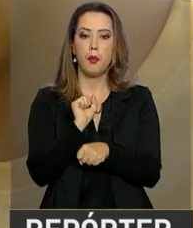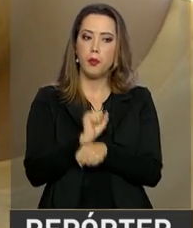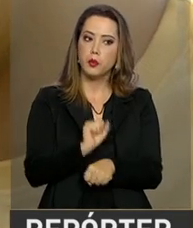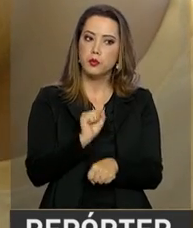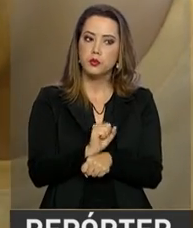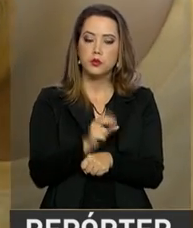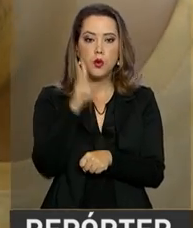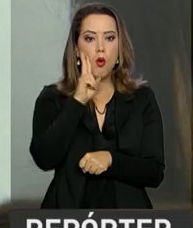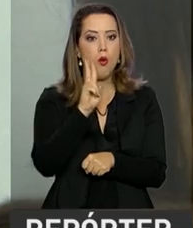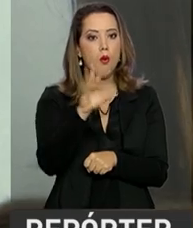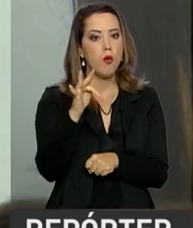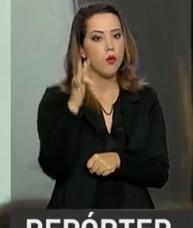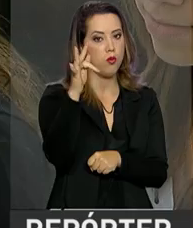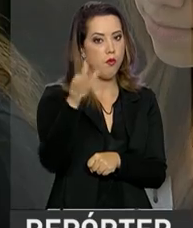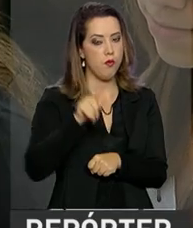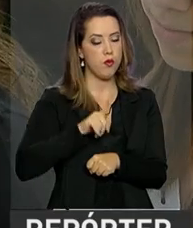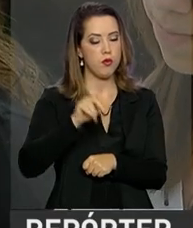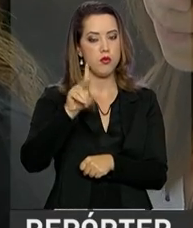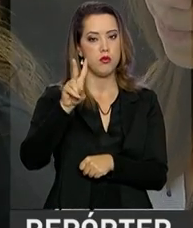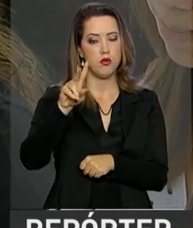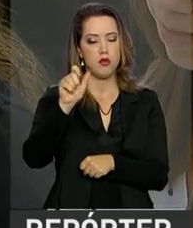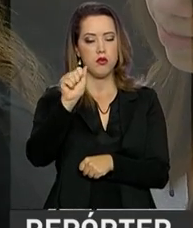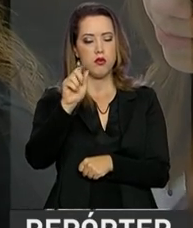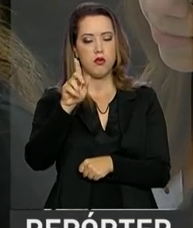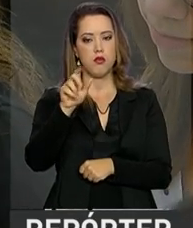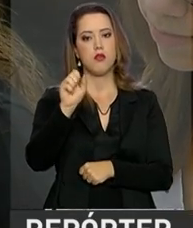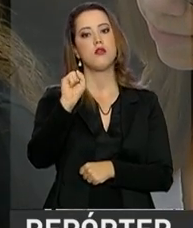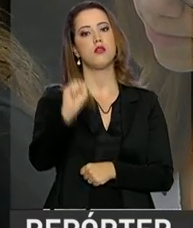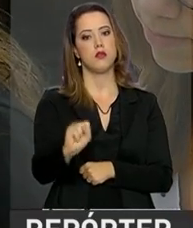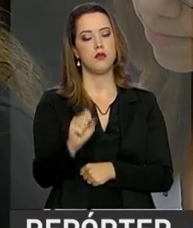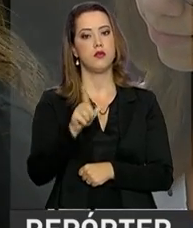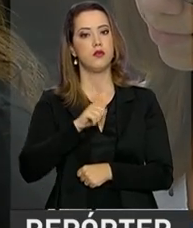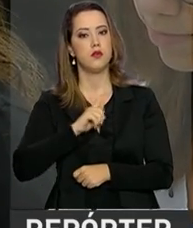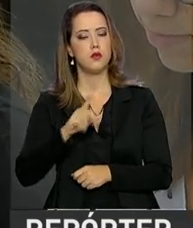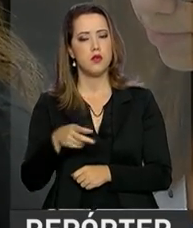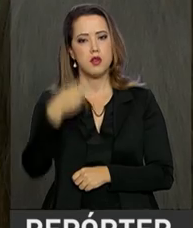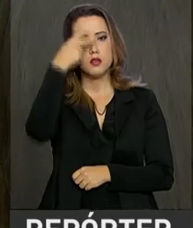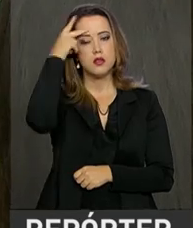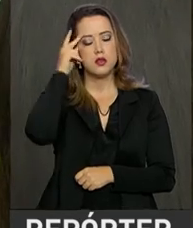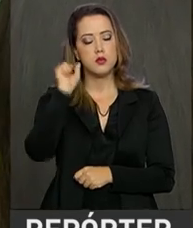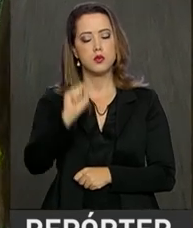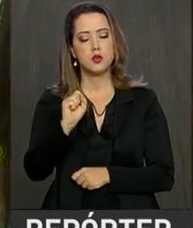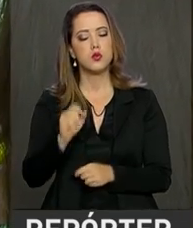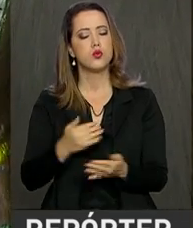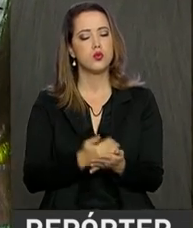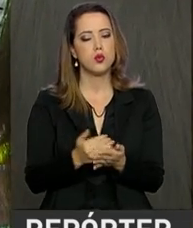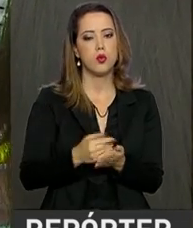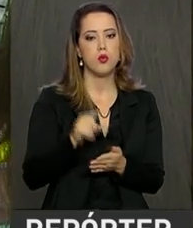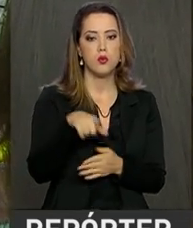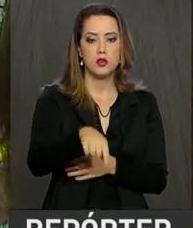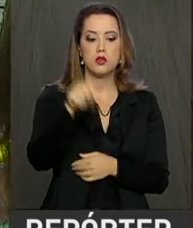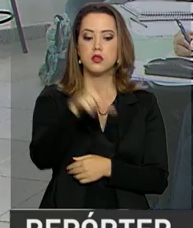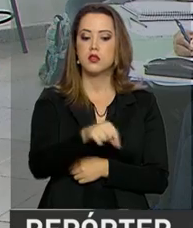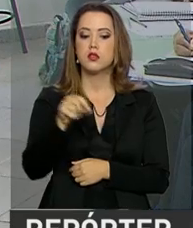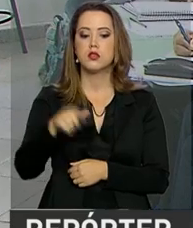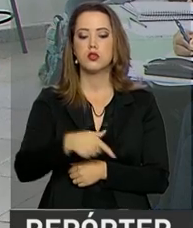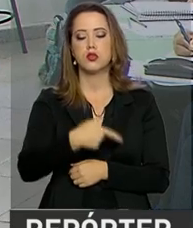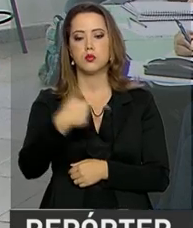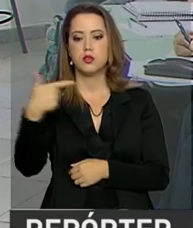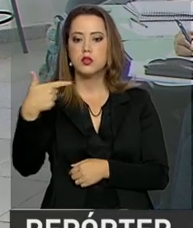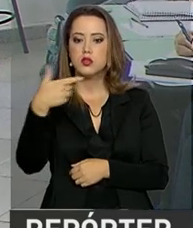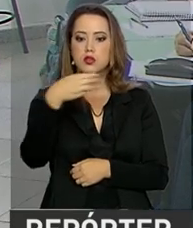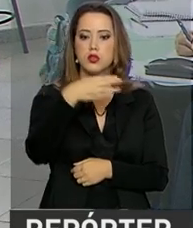lista de espera entre 6 e 17 de junho os candidatos na lista começarão a ser convocados a partir do dia